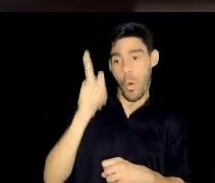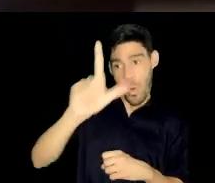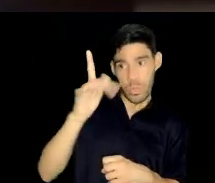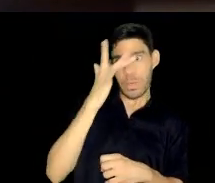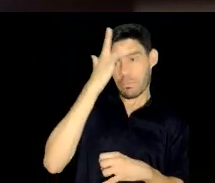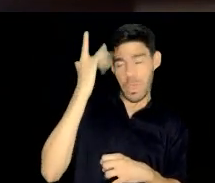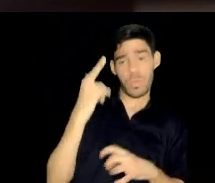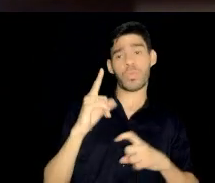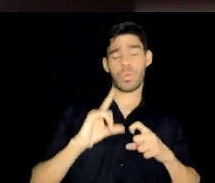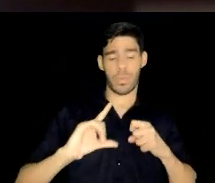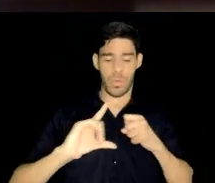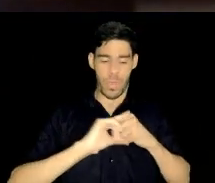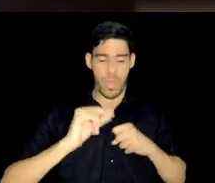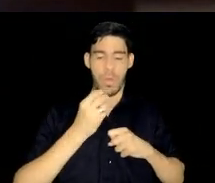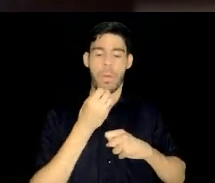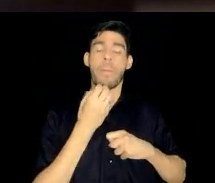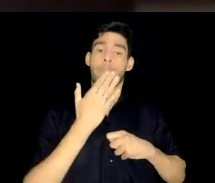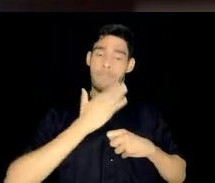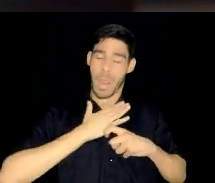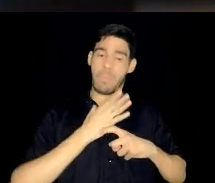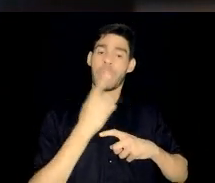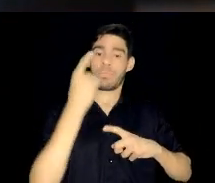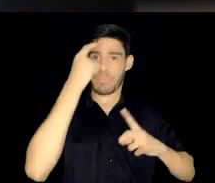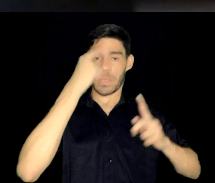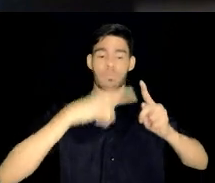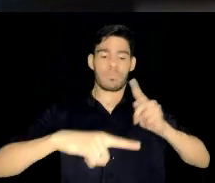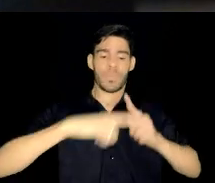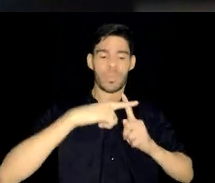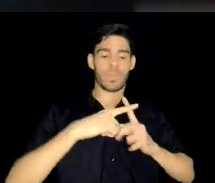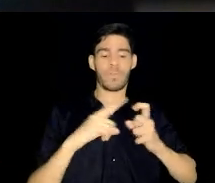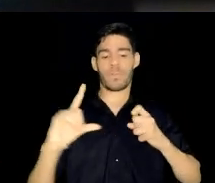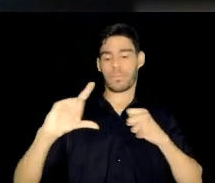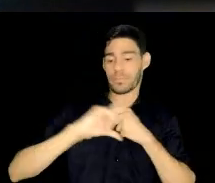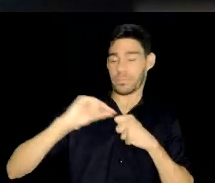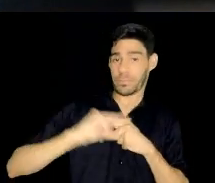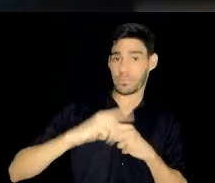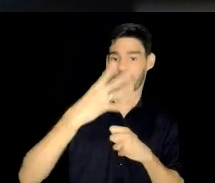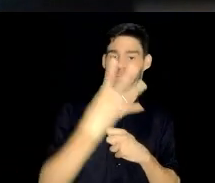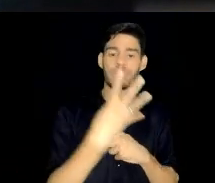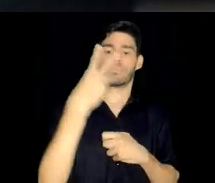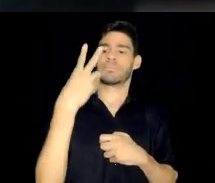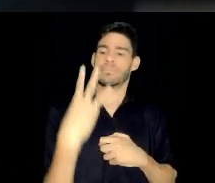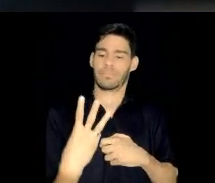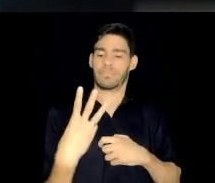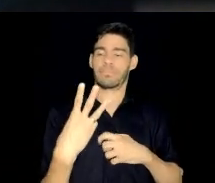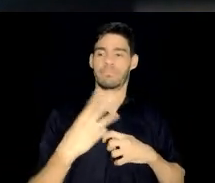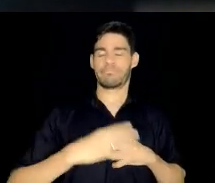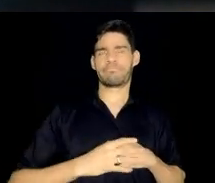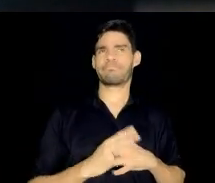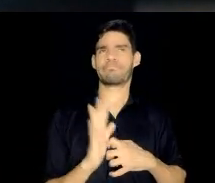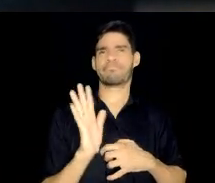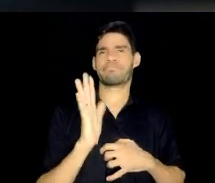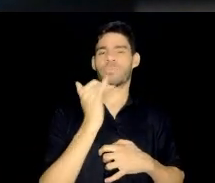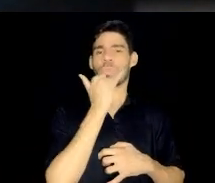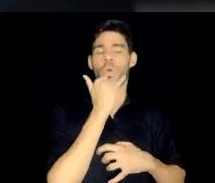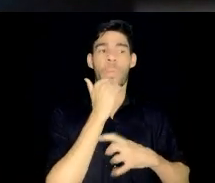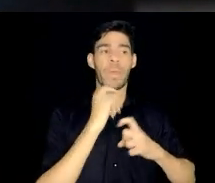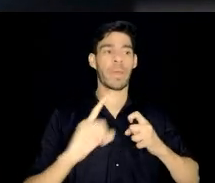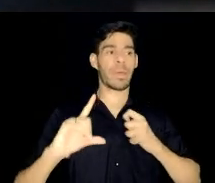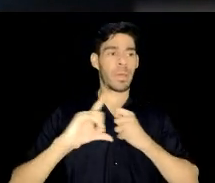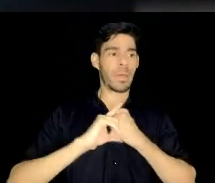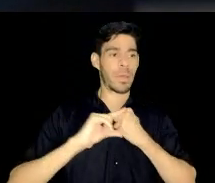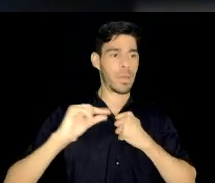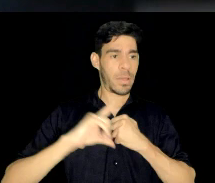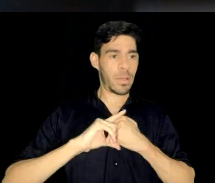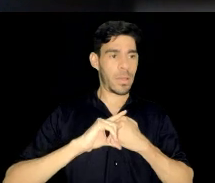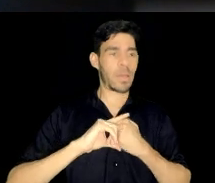artigo me parece bom. O artigo 43, ou melhor, o